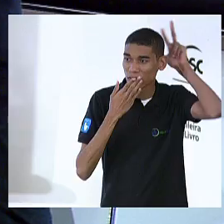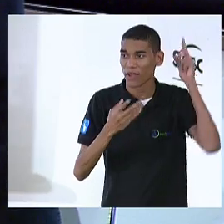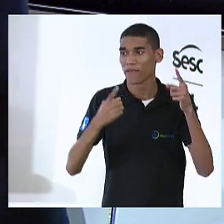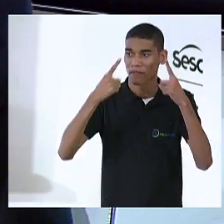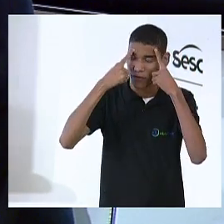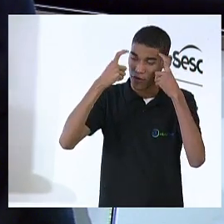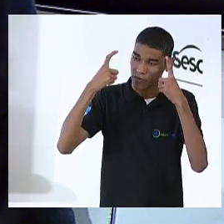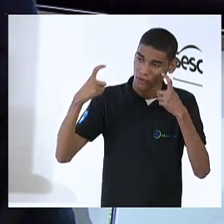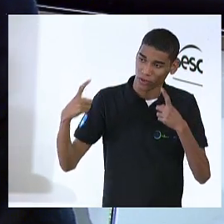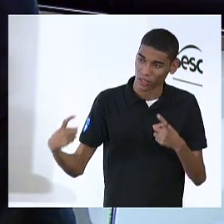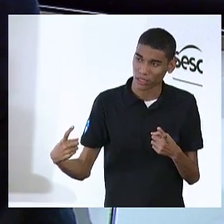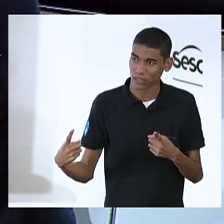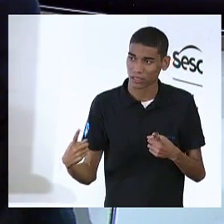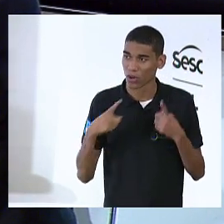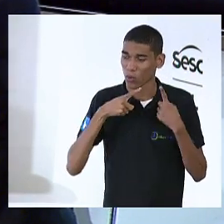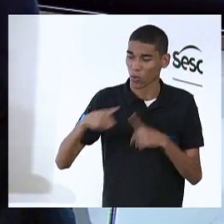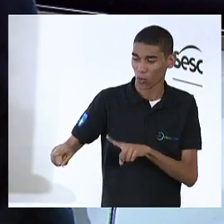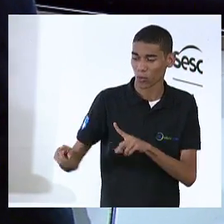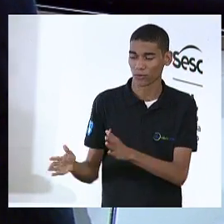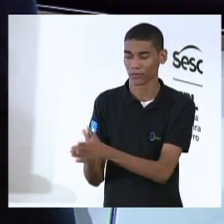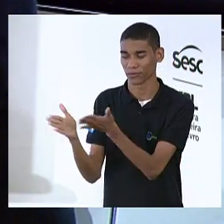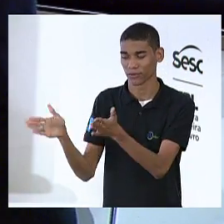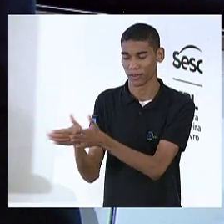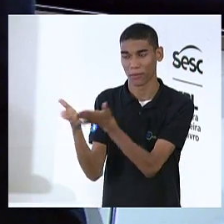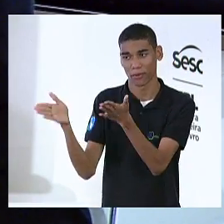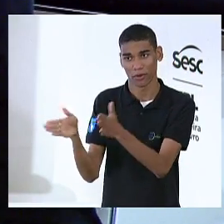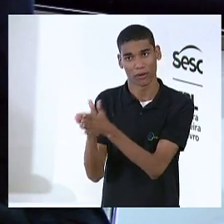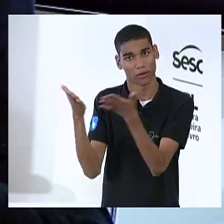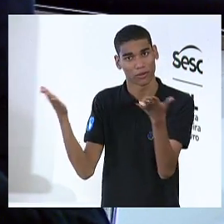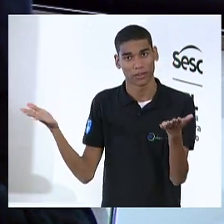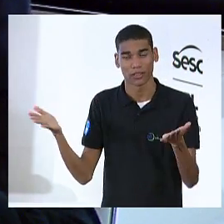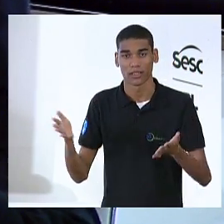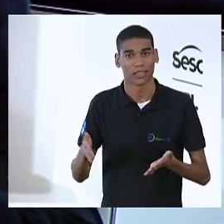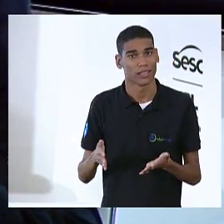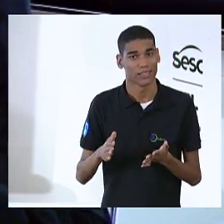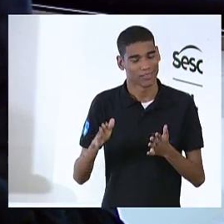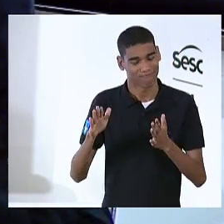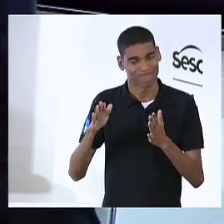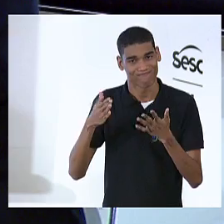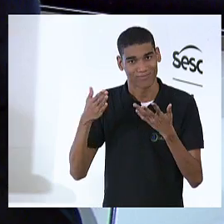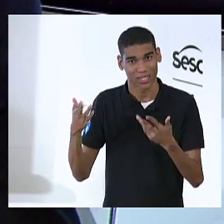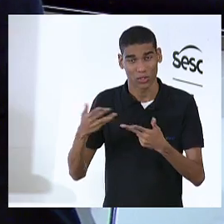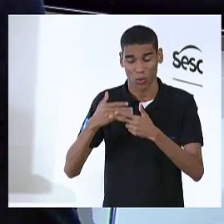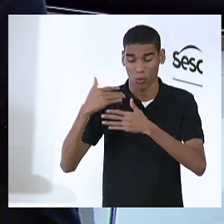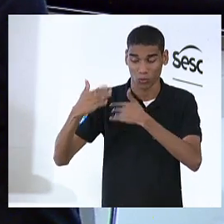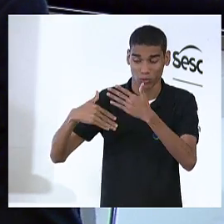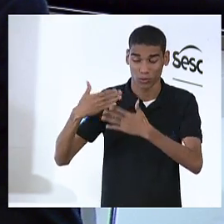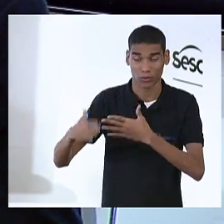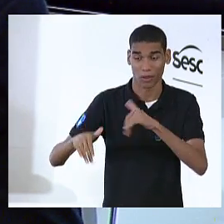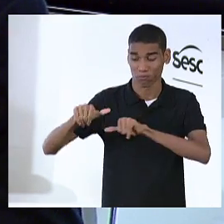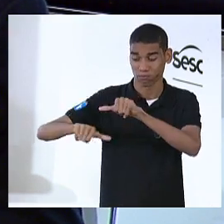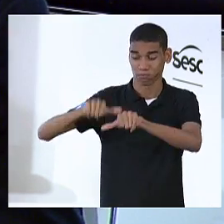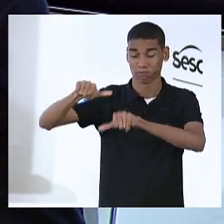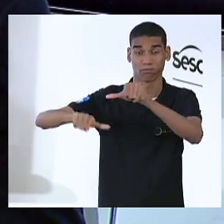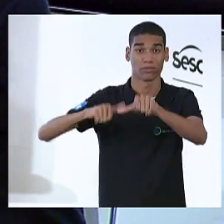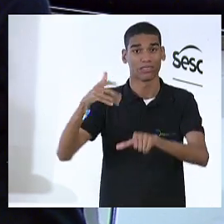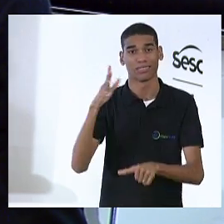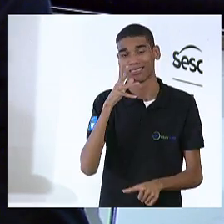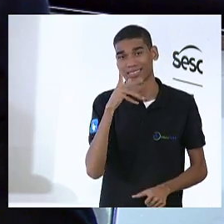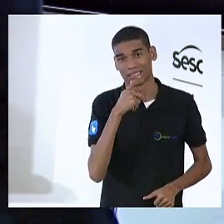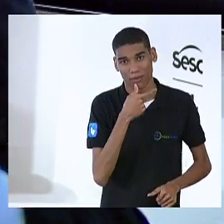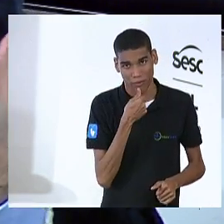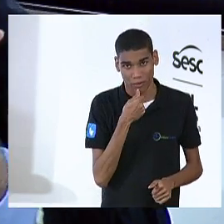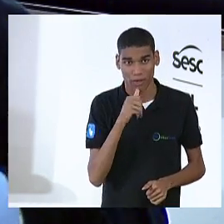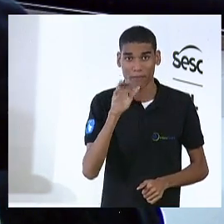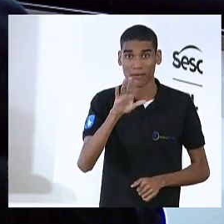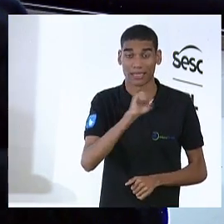Violência contra pobres. Então, esse tipo de coisa demora muito para ser mudado.